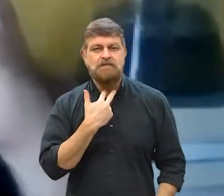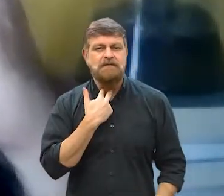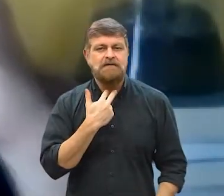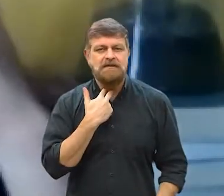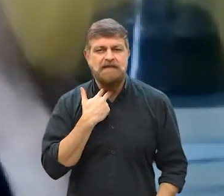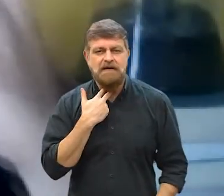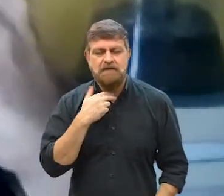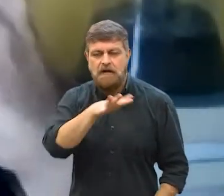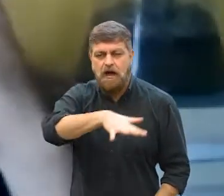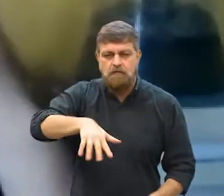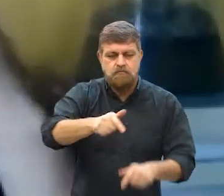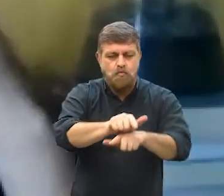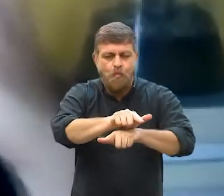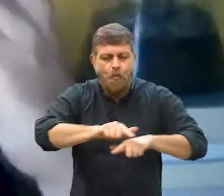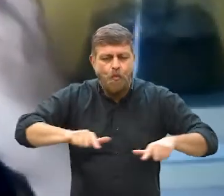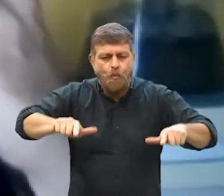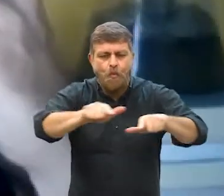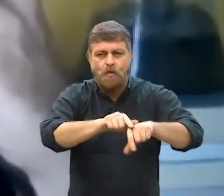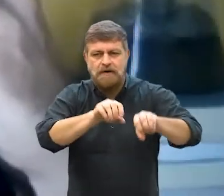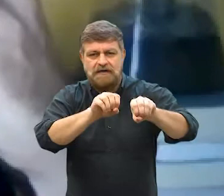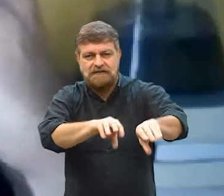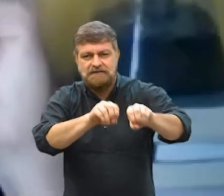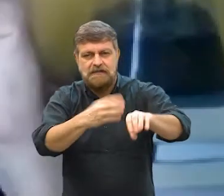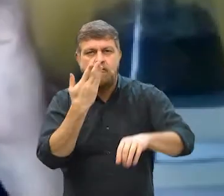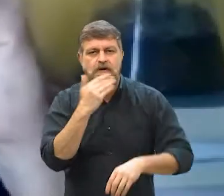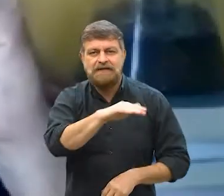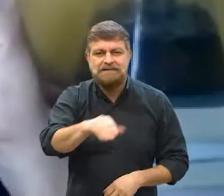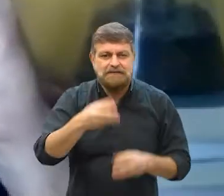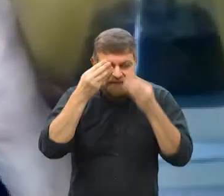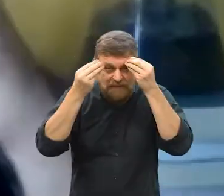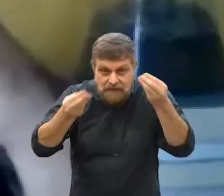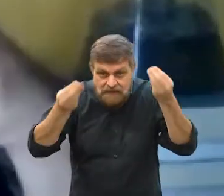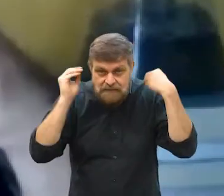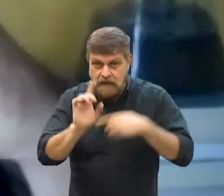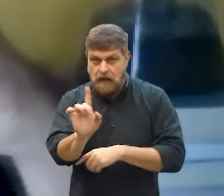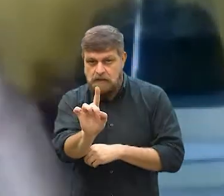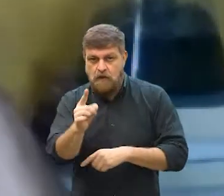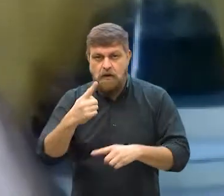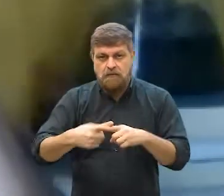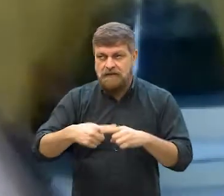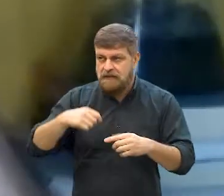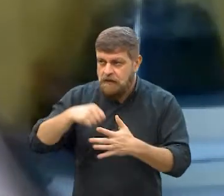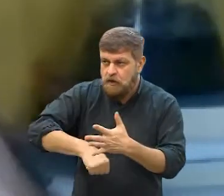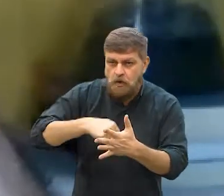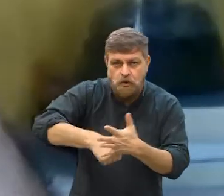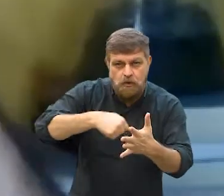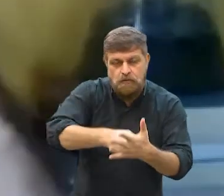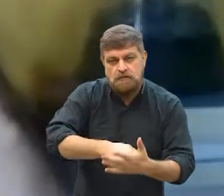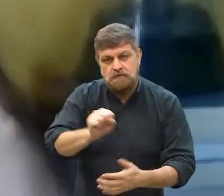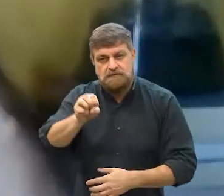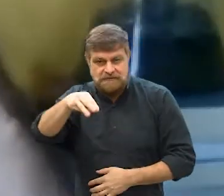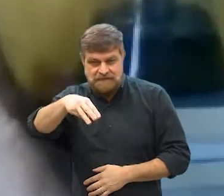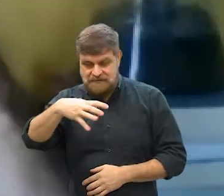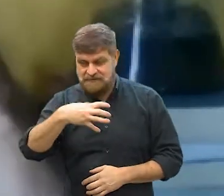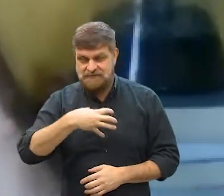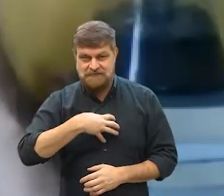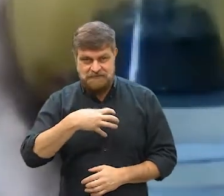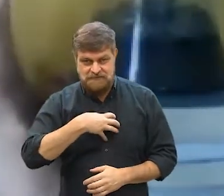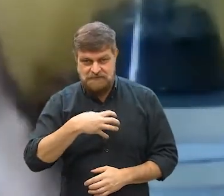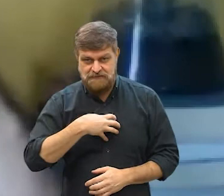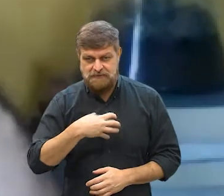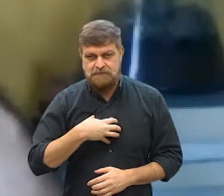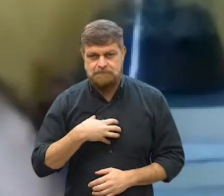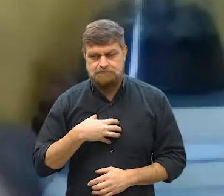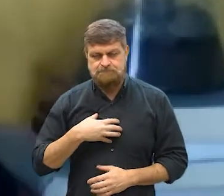esse espaço da educação e do público infantil eu vou explicar por que que eu defendo é muito e de uma forma até